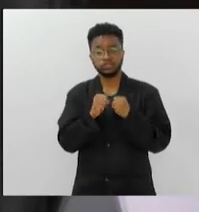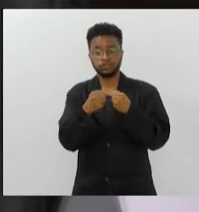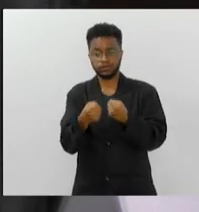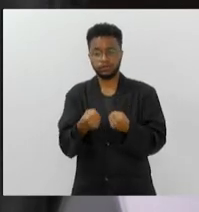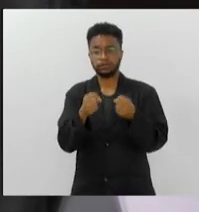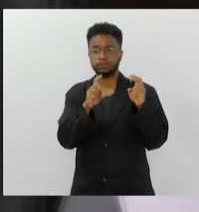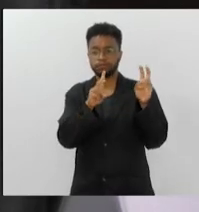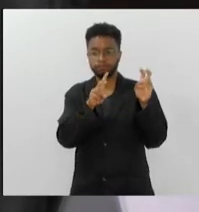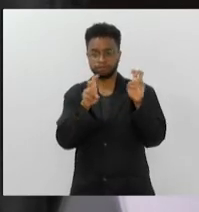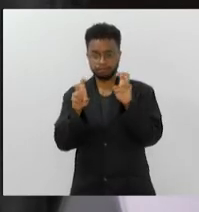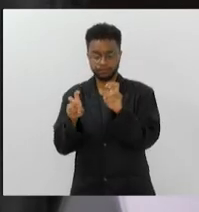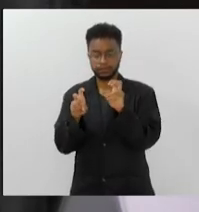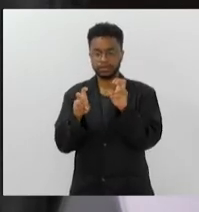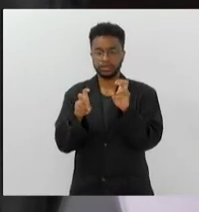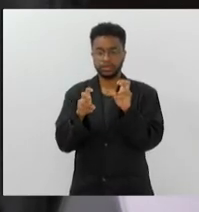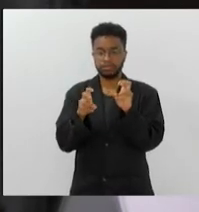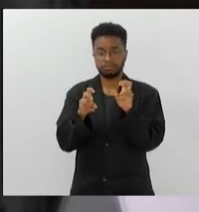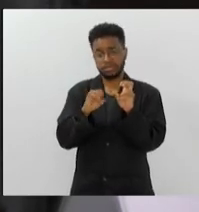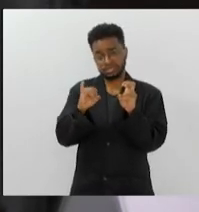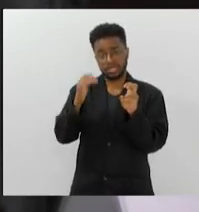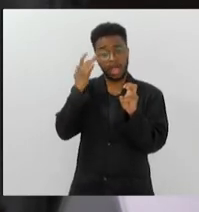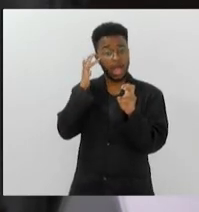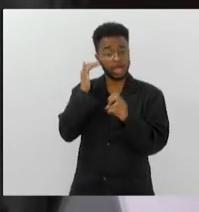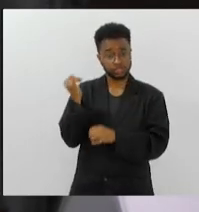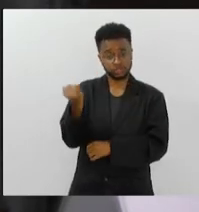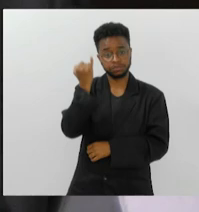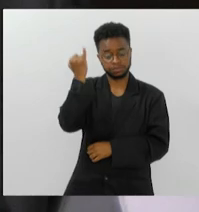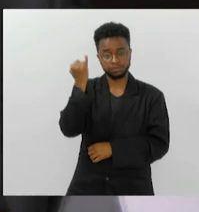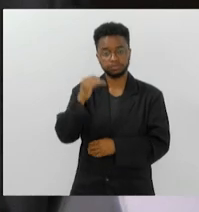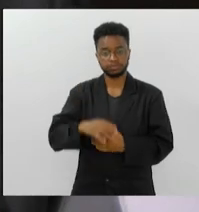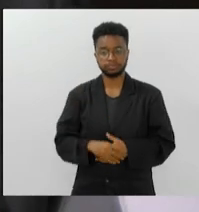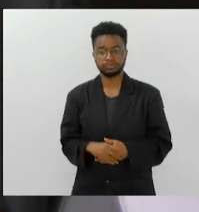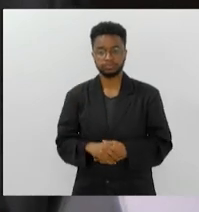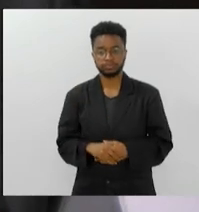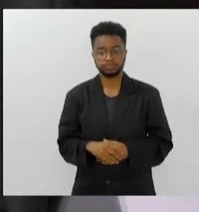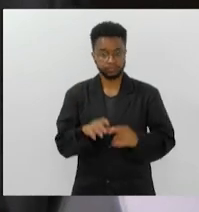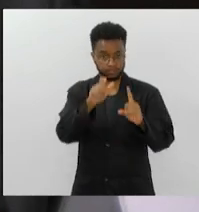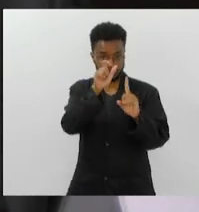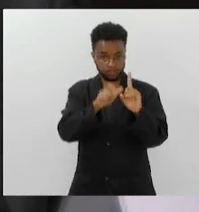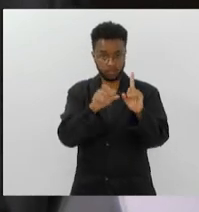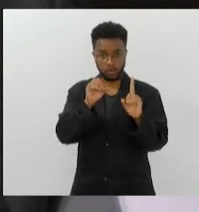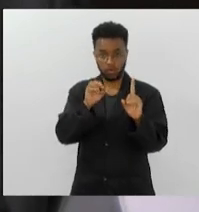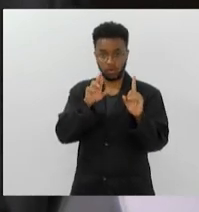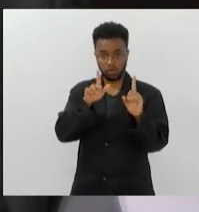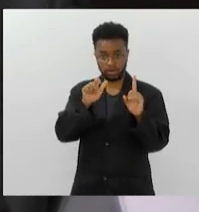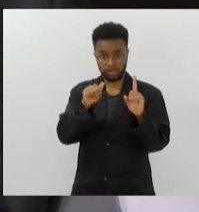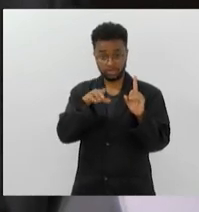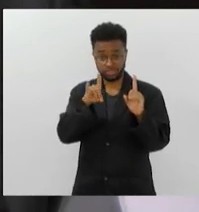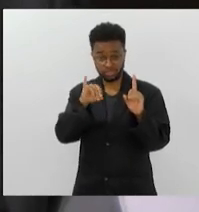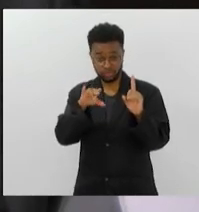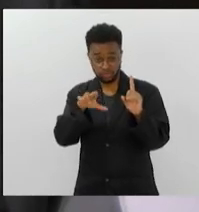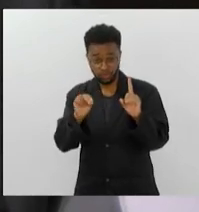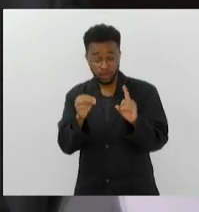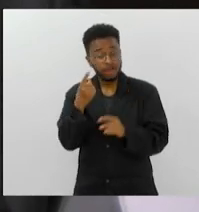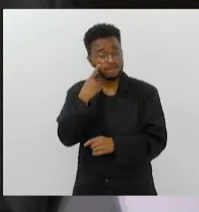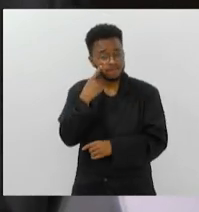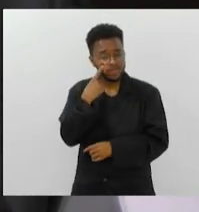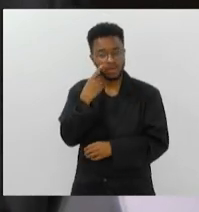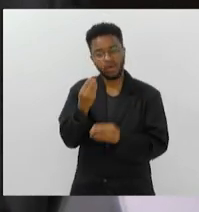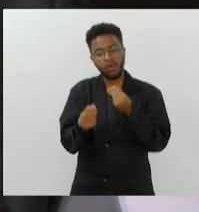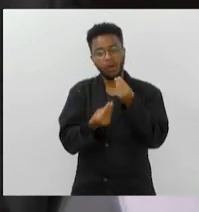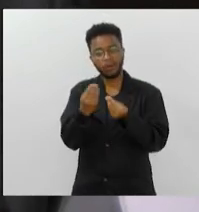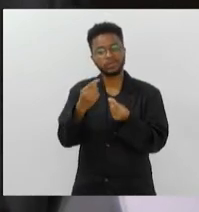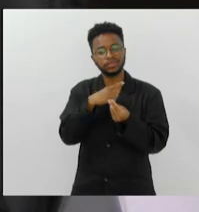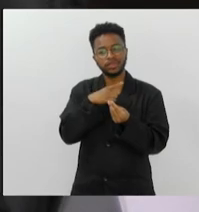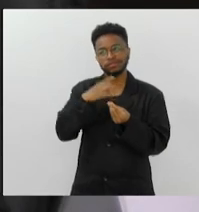a causas que elas consideram importantes. Senhor Orlandino, Veja onde o seu senso de propósito o